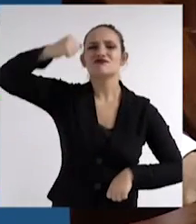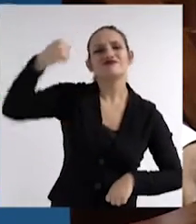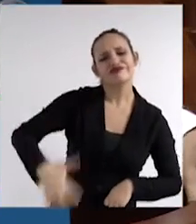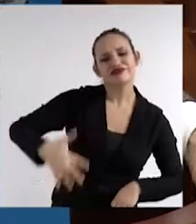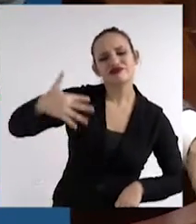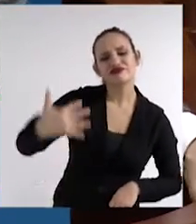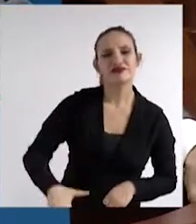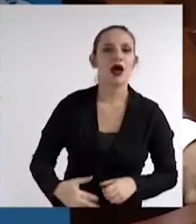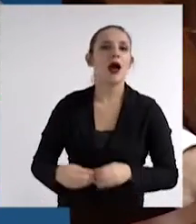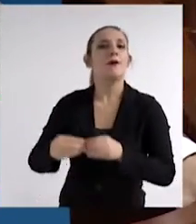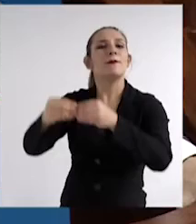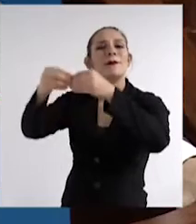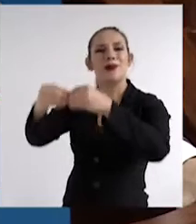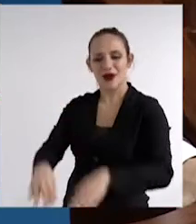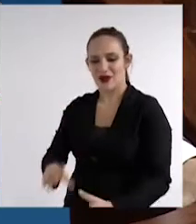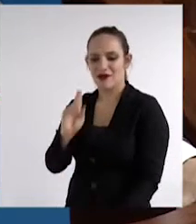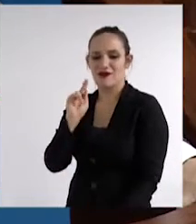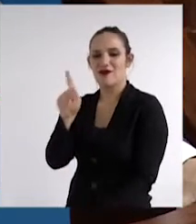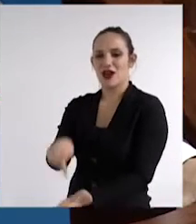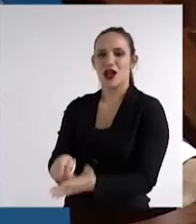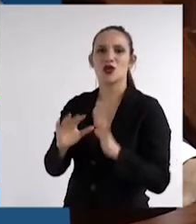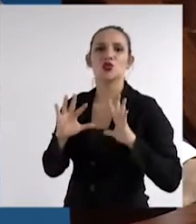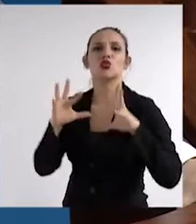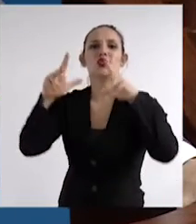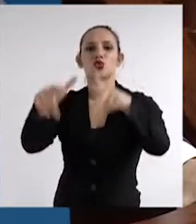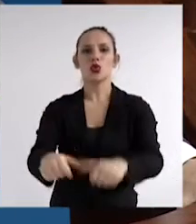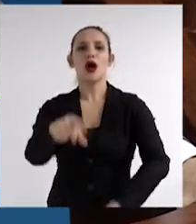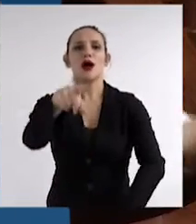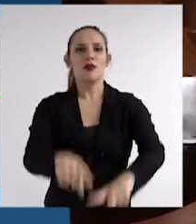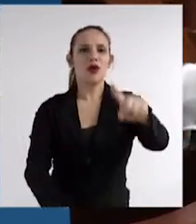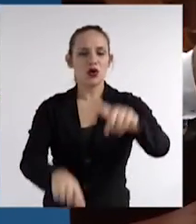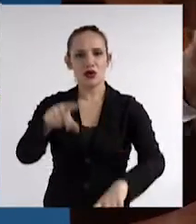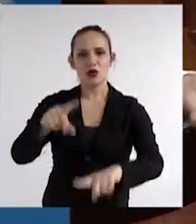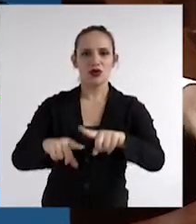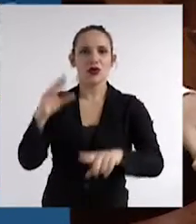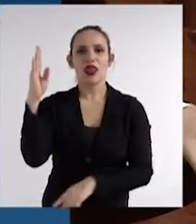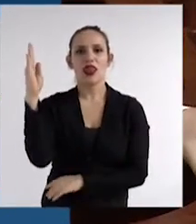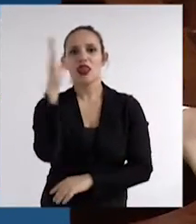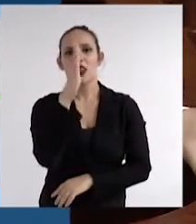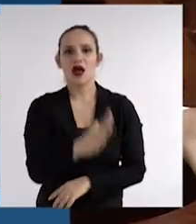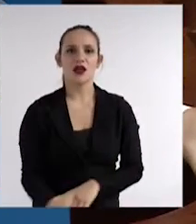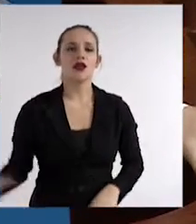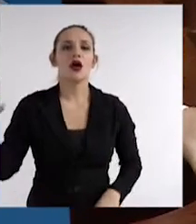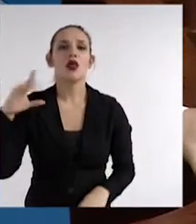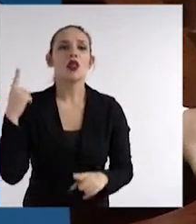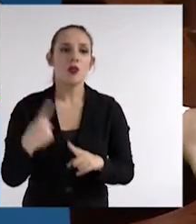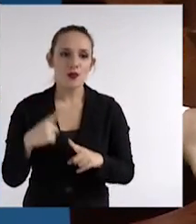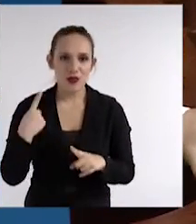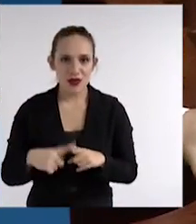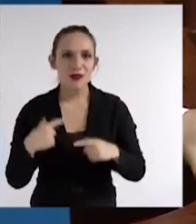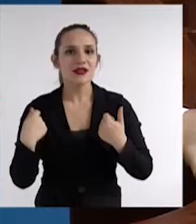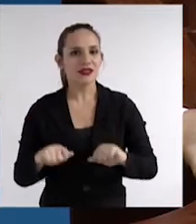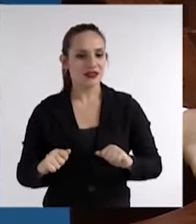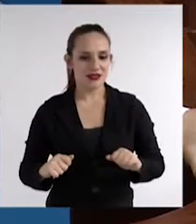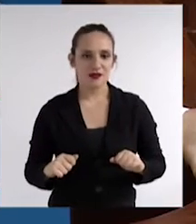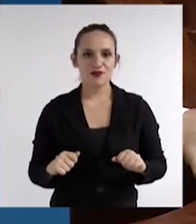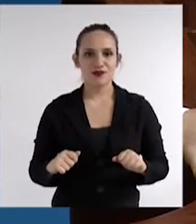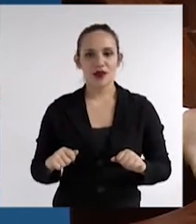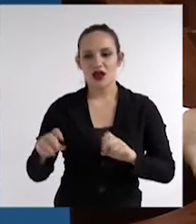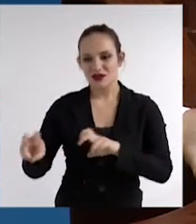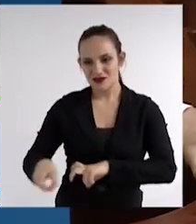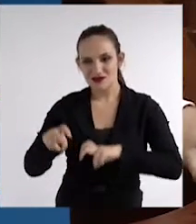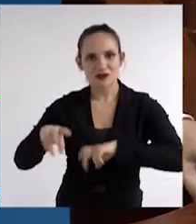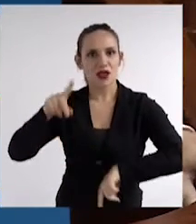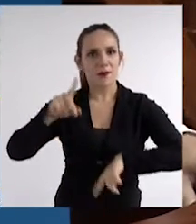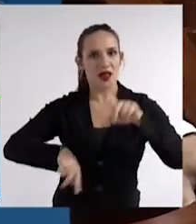afeta diretamente todos os produtos nacionais, porque nós transportamos a nossa produção, os bens